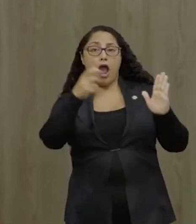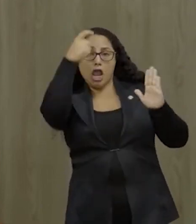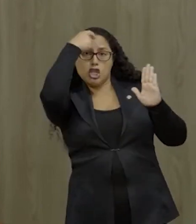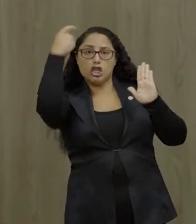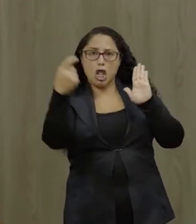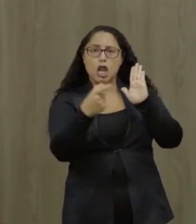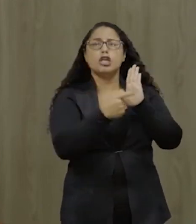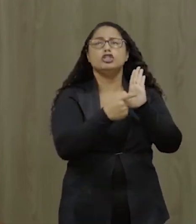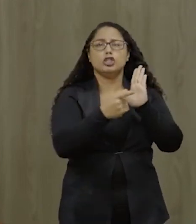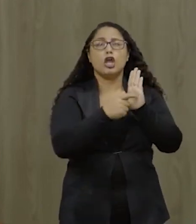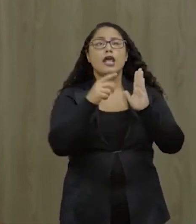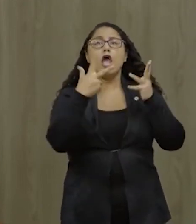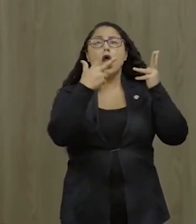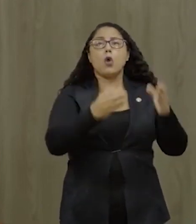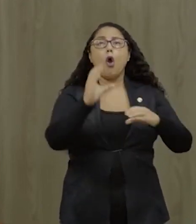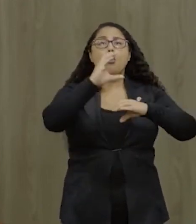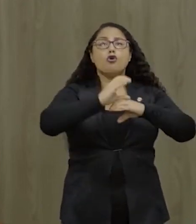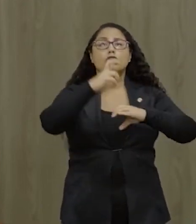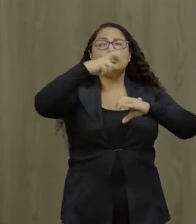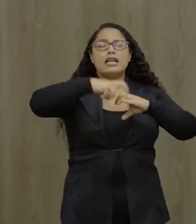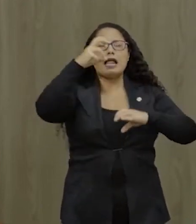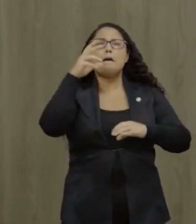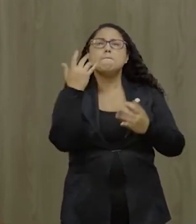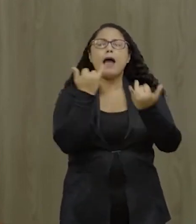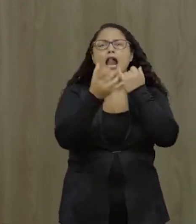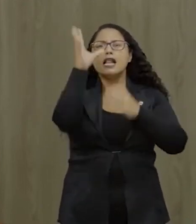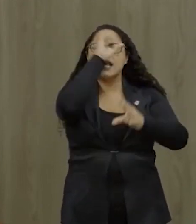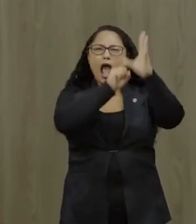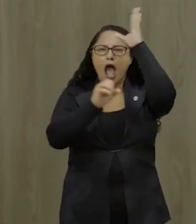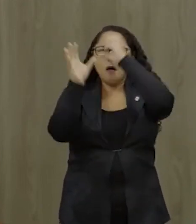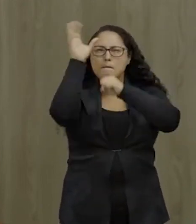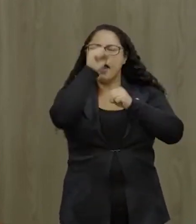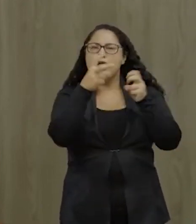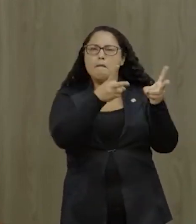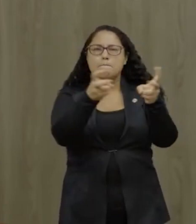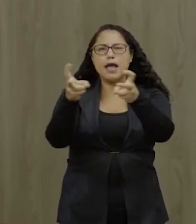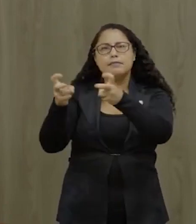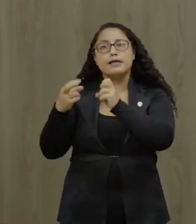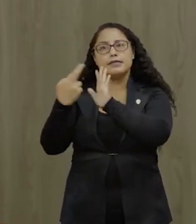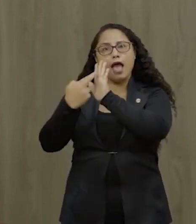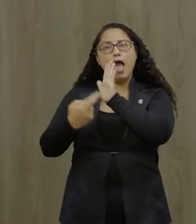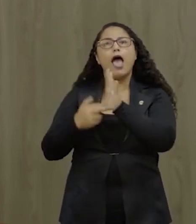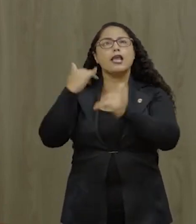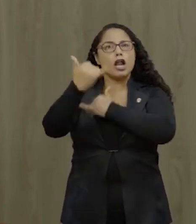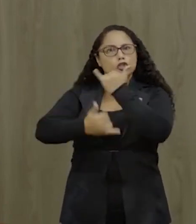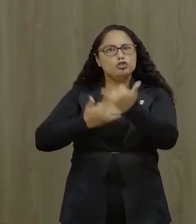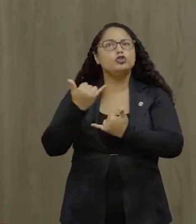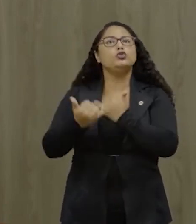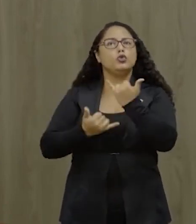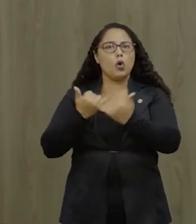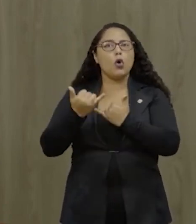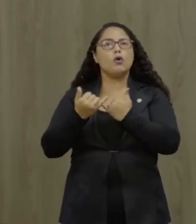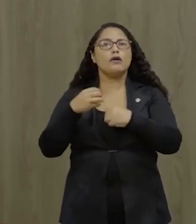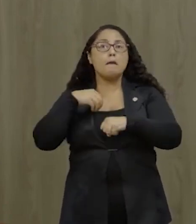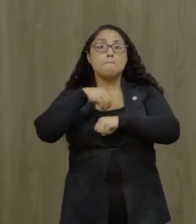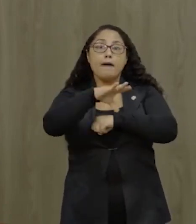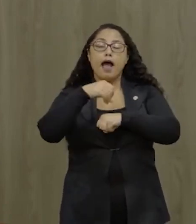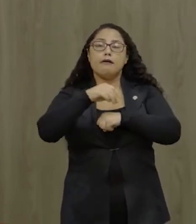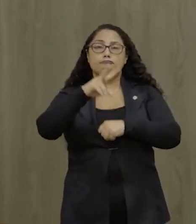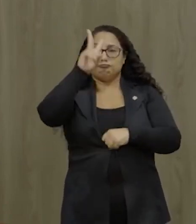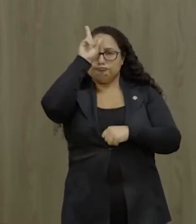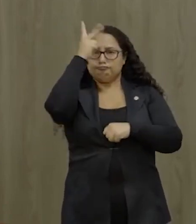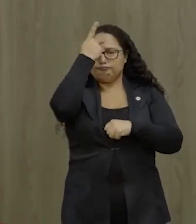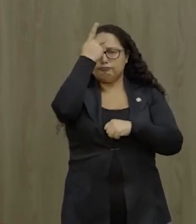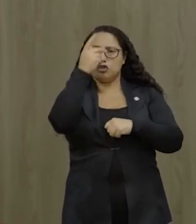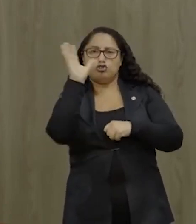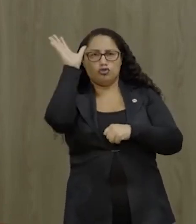inteligência artificial como o ChatGPT. Me parece que ele aprende, que ele percebe as regras do jogo e joga por conta